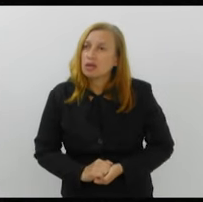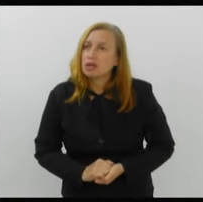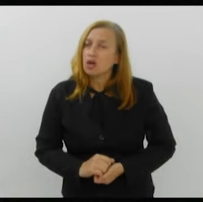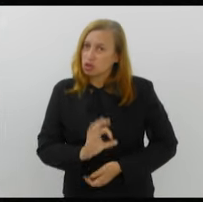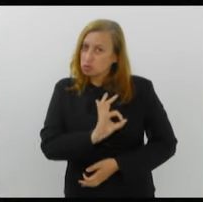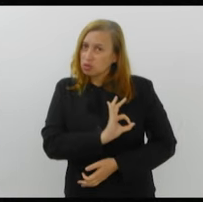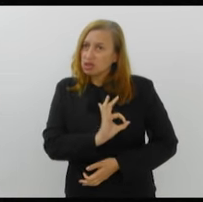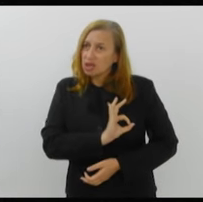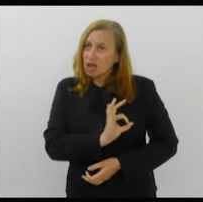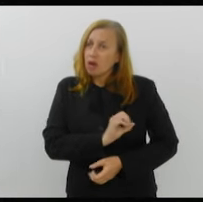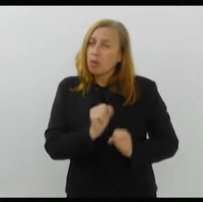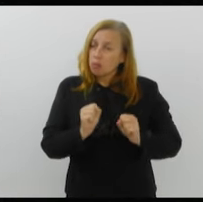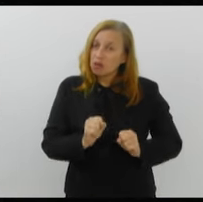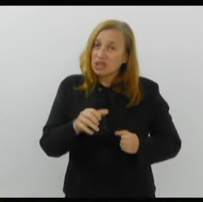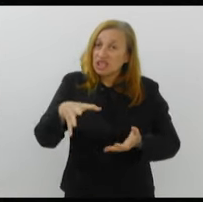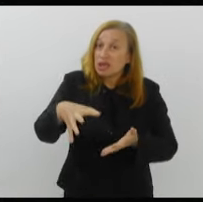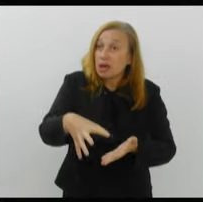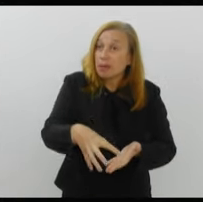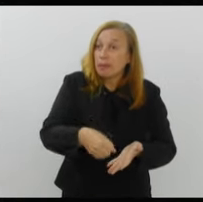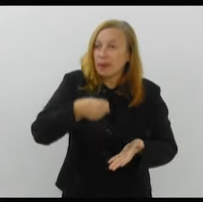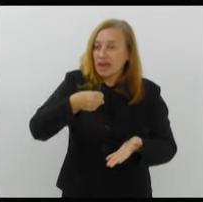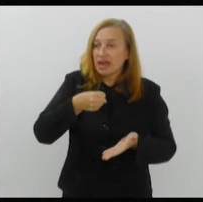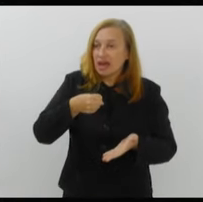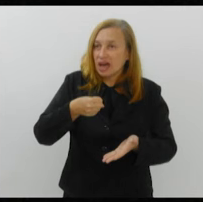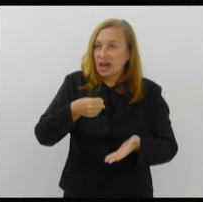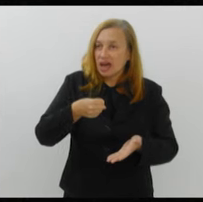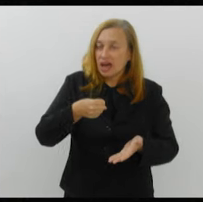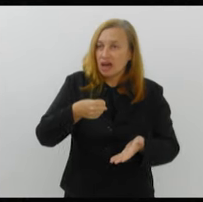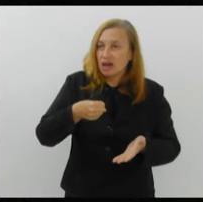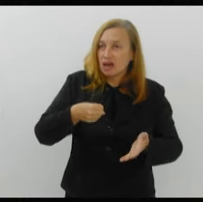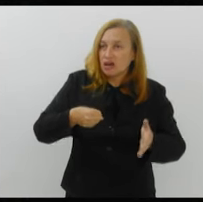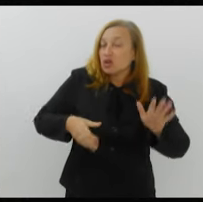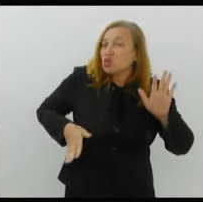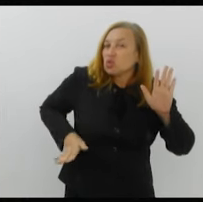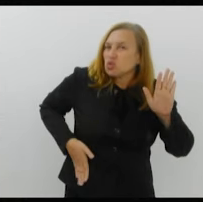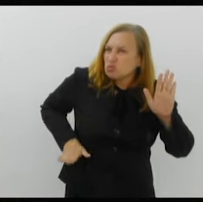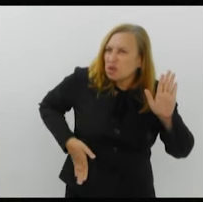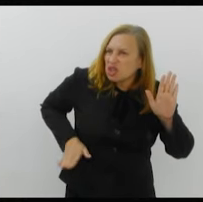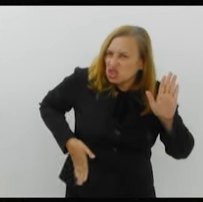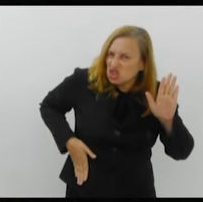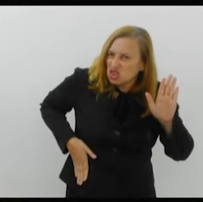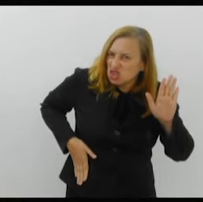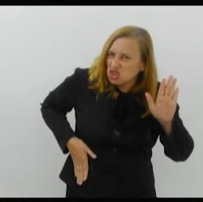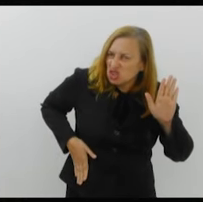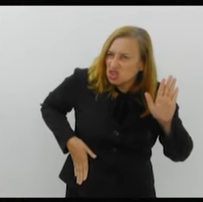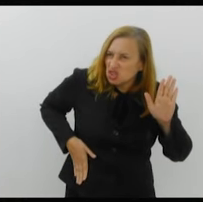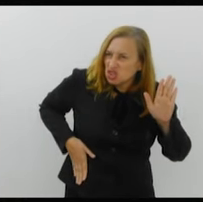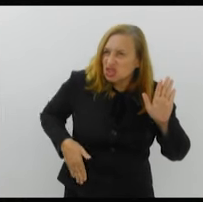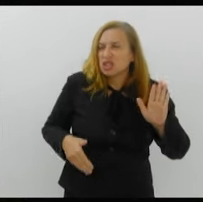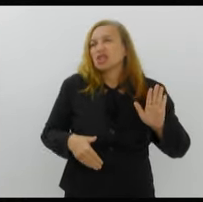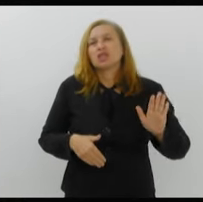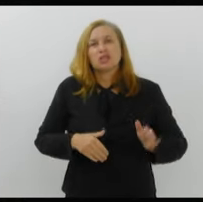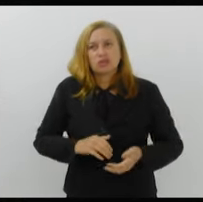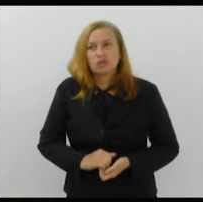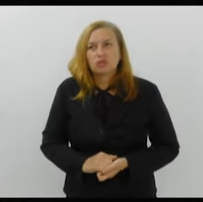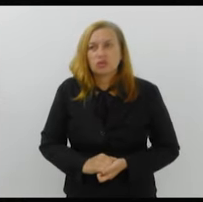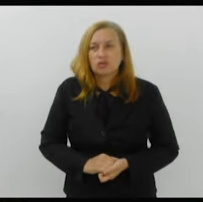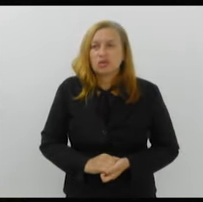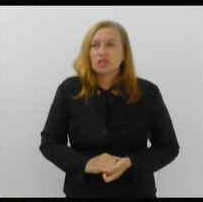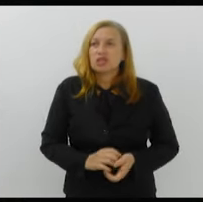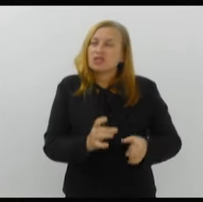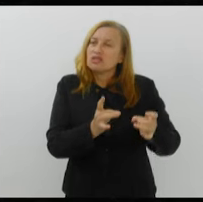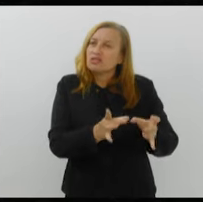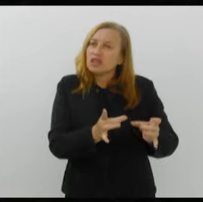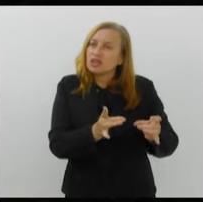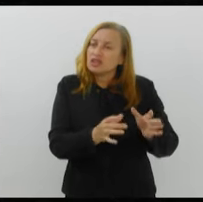policiais pudessem retirar aqueles marginais, bandidos, traficantes, de